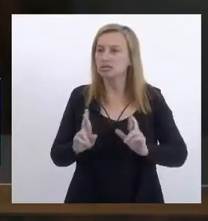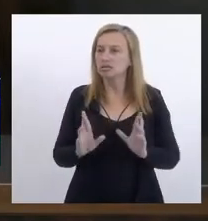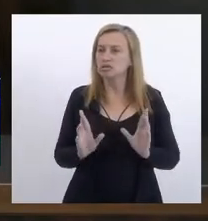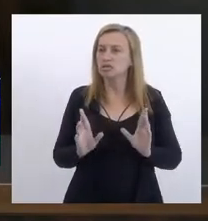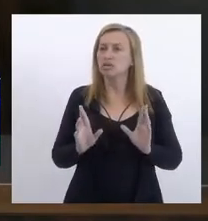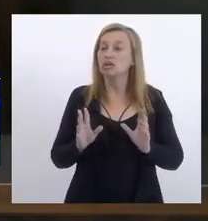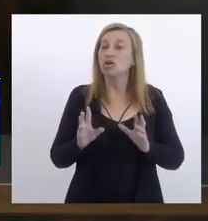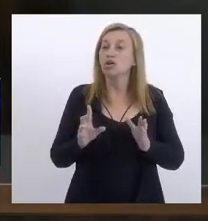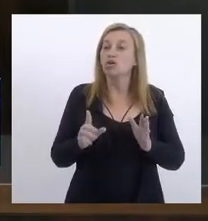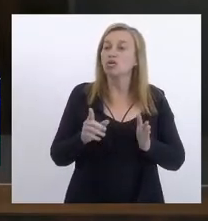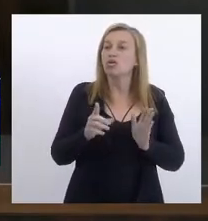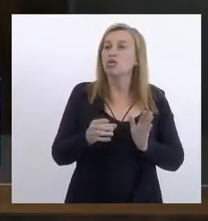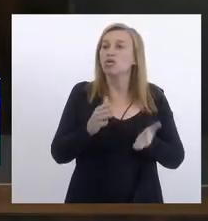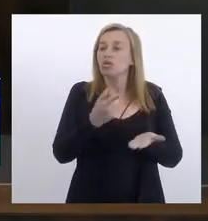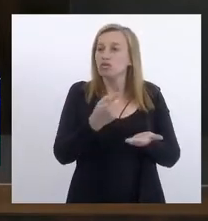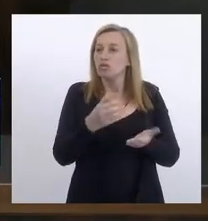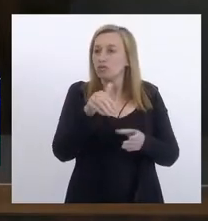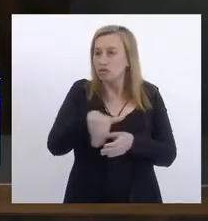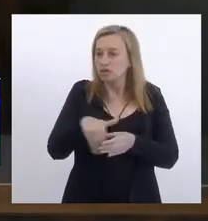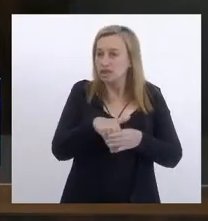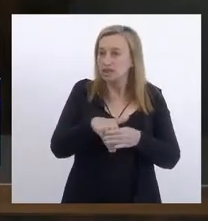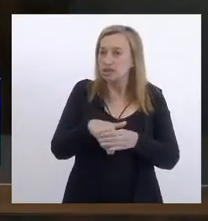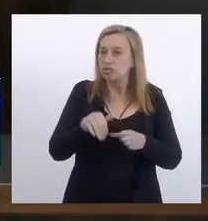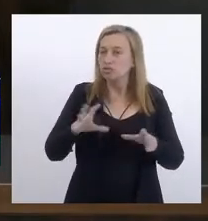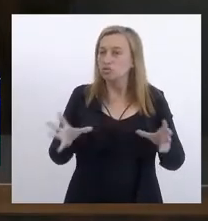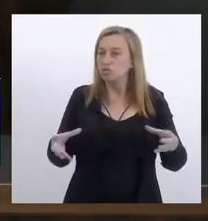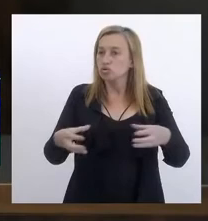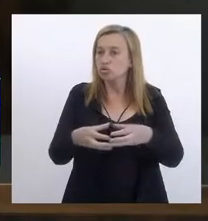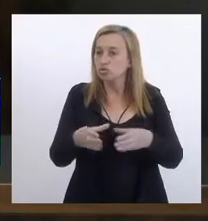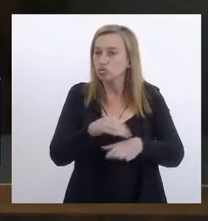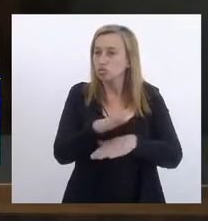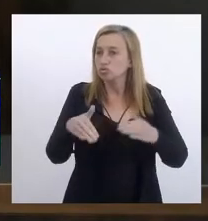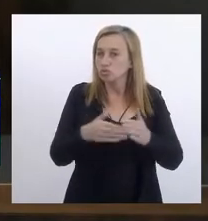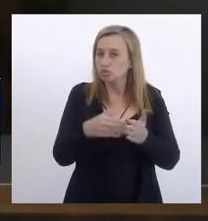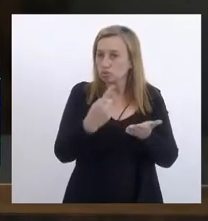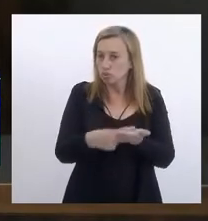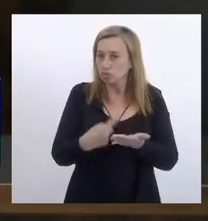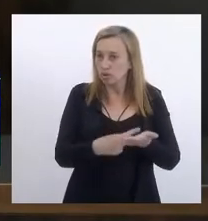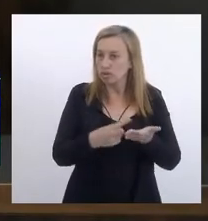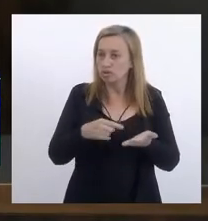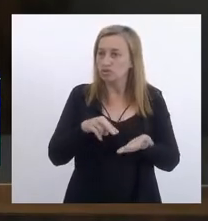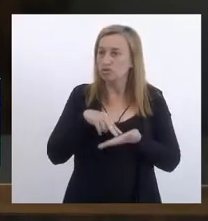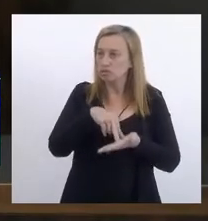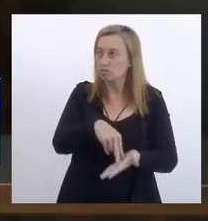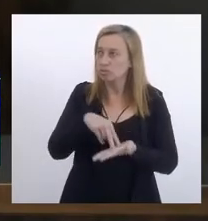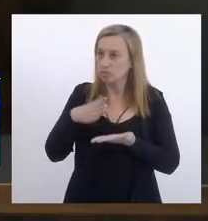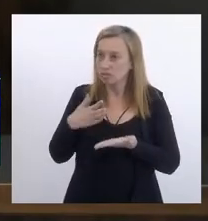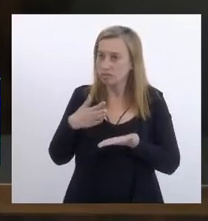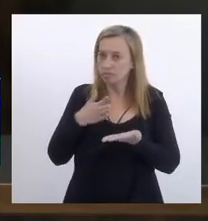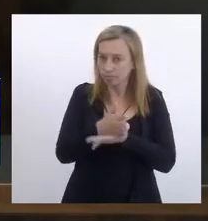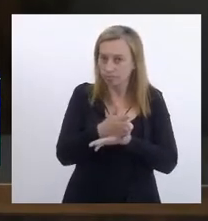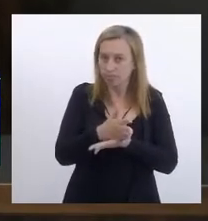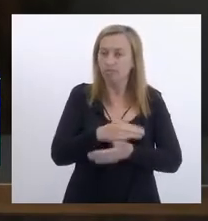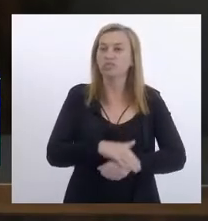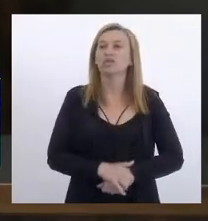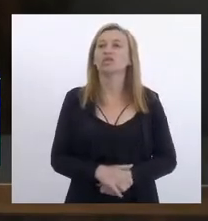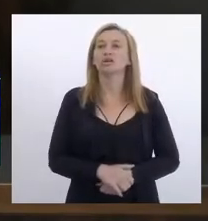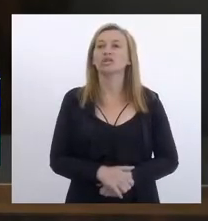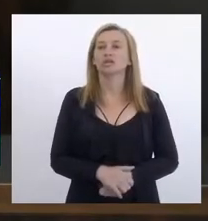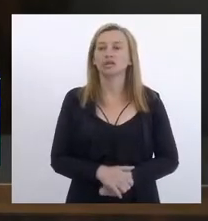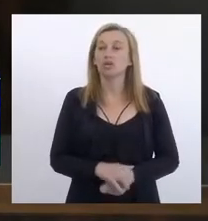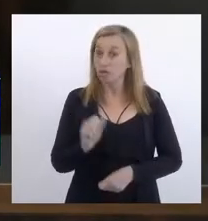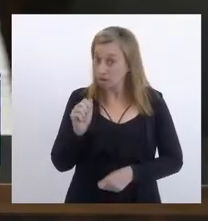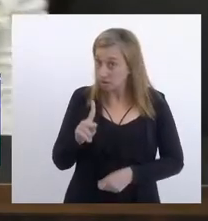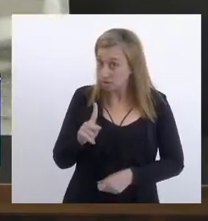como no dia de hoje, acordada, porque está tudo acordado. Pode ser simbólico. Os senhores que aprovam, permaneçam como estão. Aprovado.